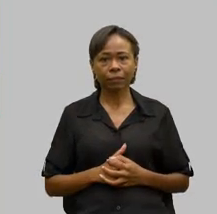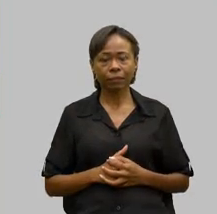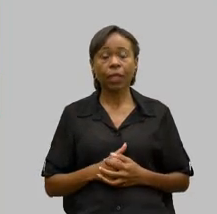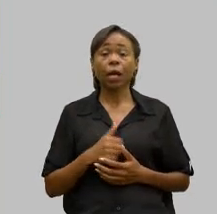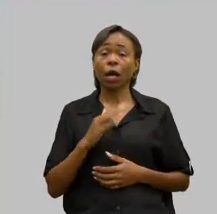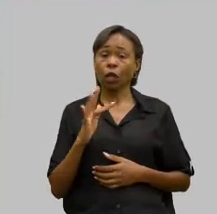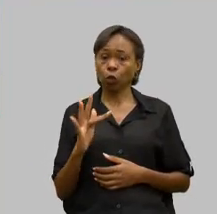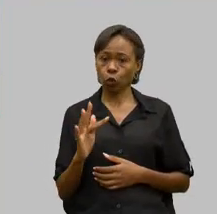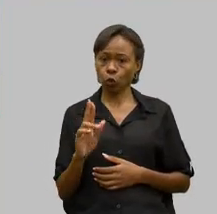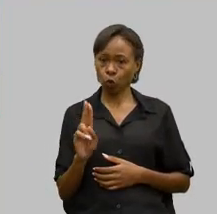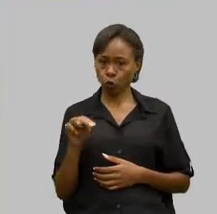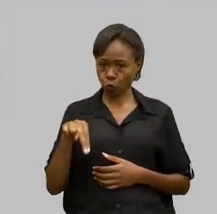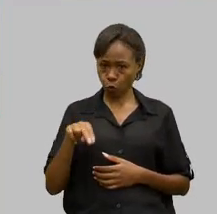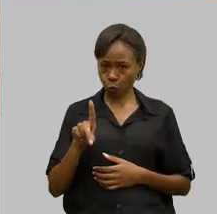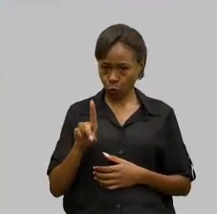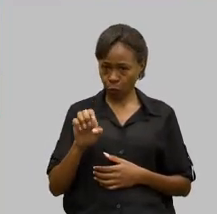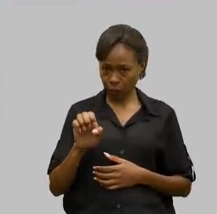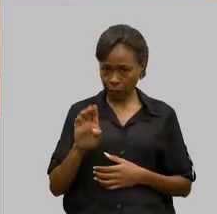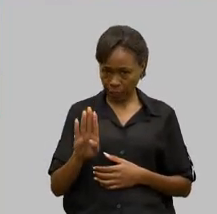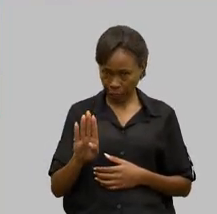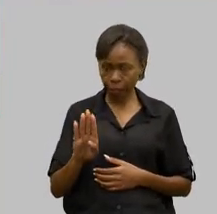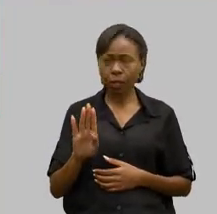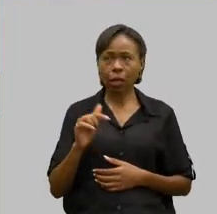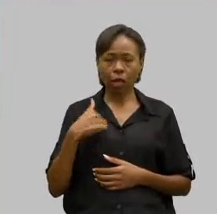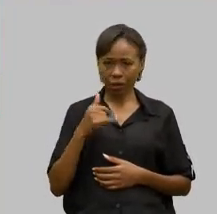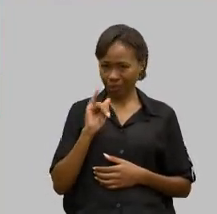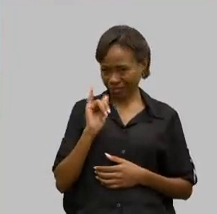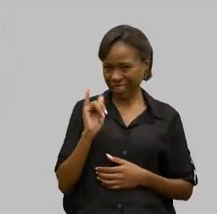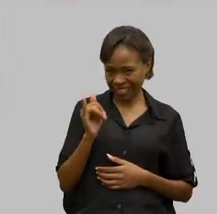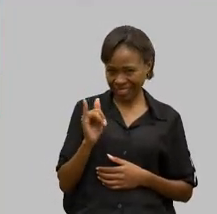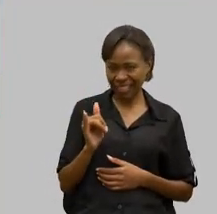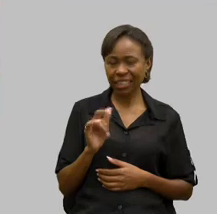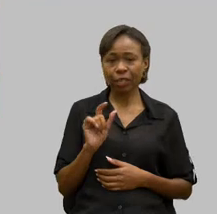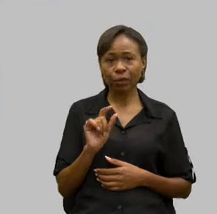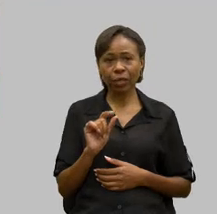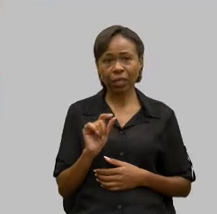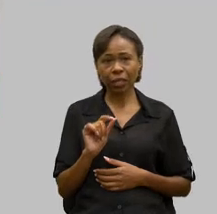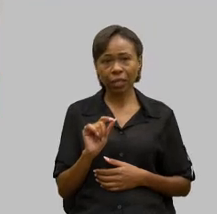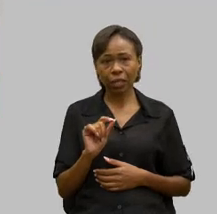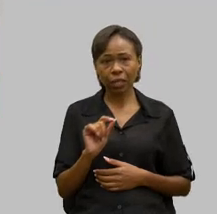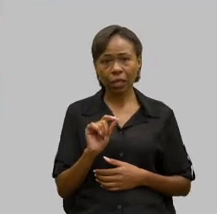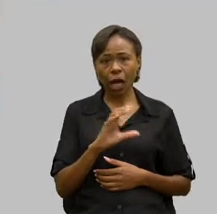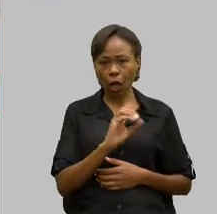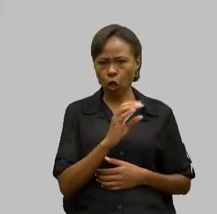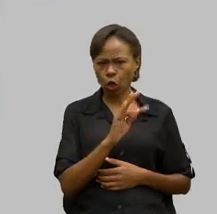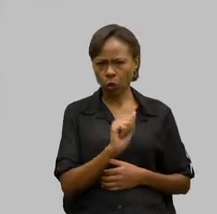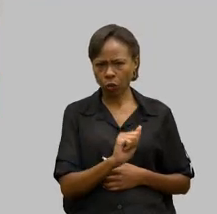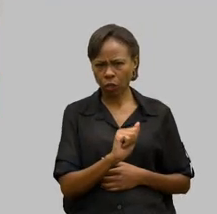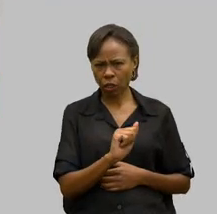Fundeb. Fundeb, falei com a senhora, a cota educação é o mesmo tema lá. bilhão. Não,